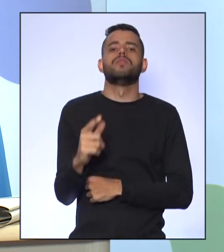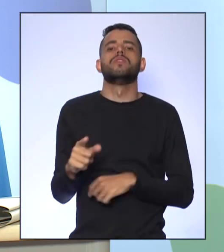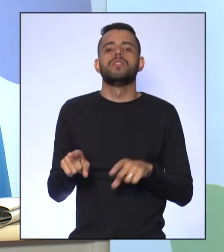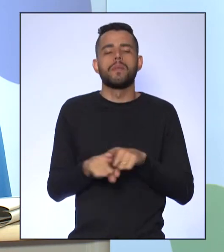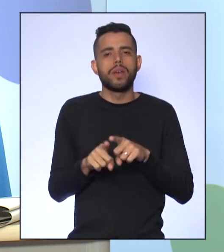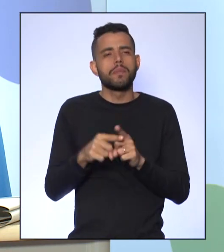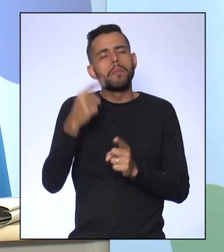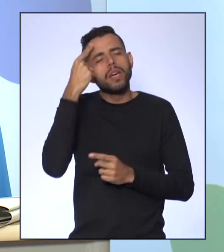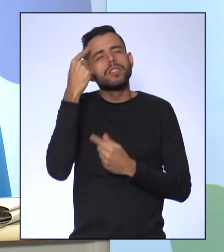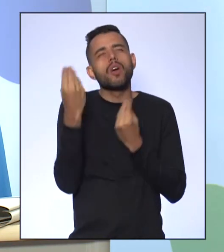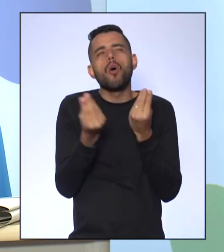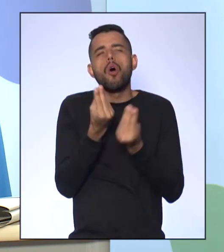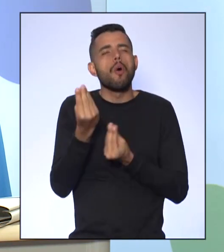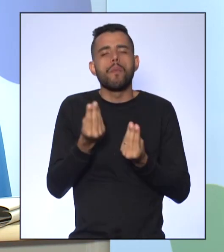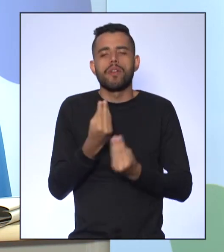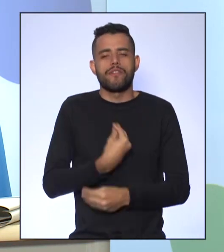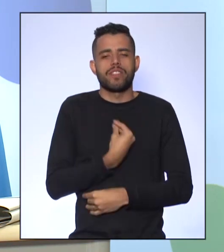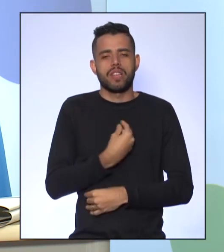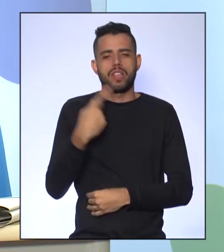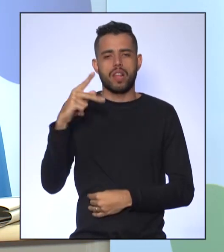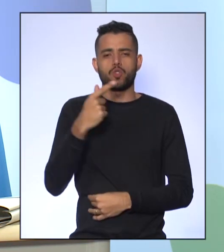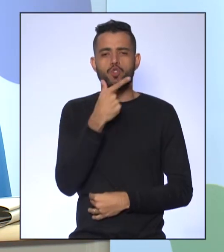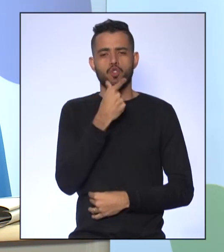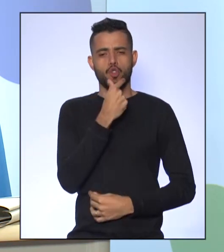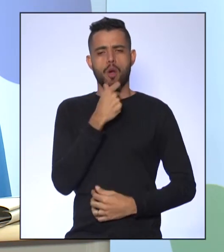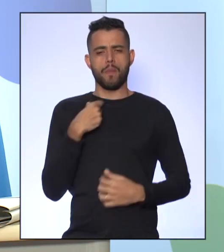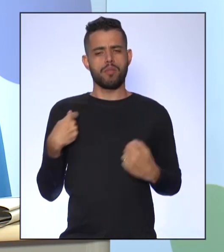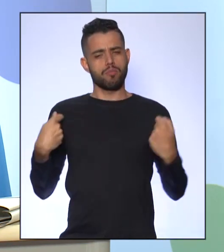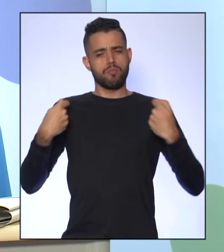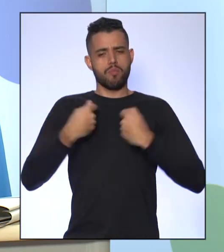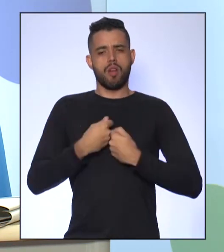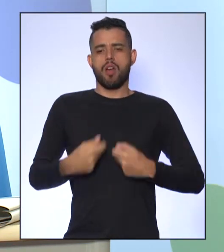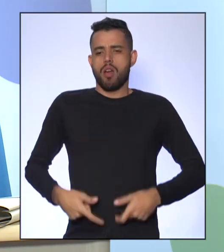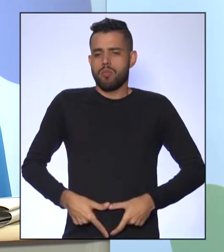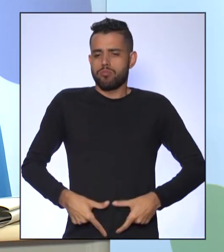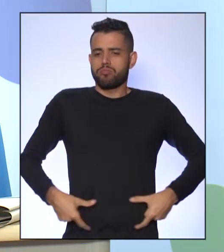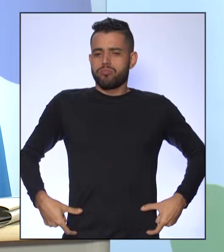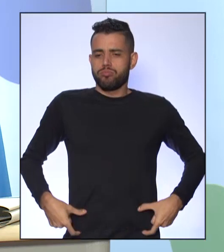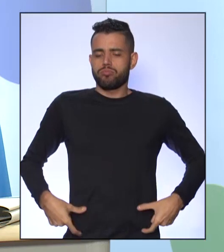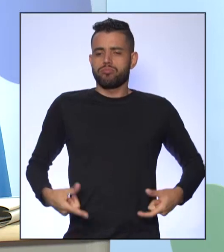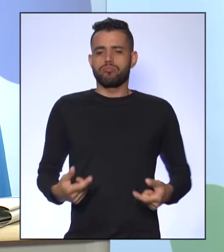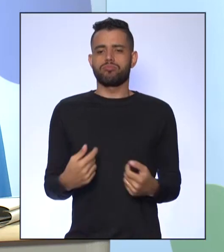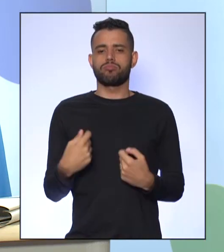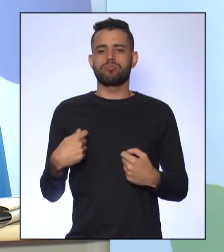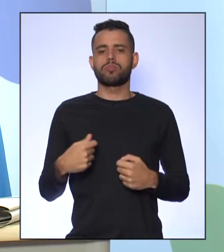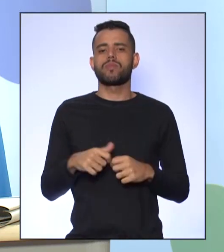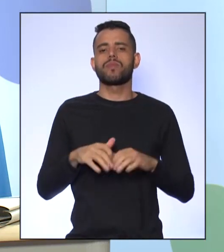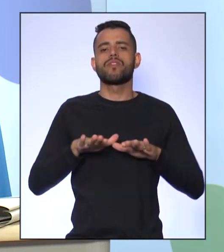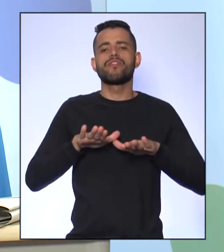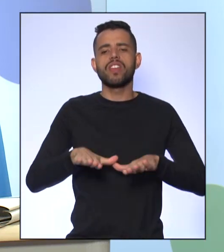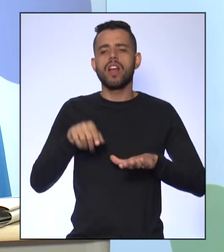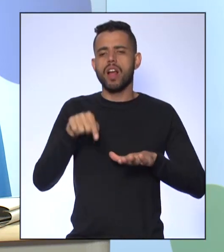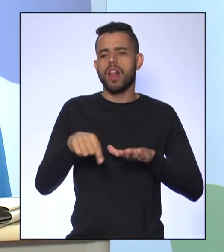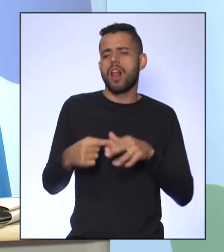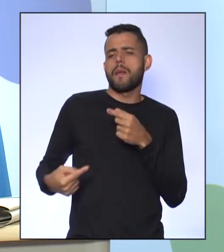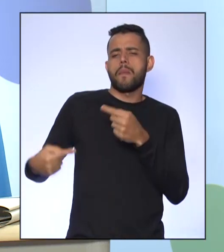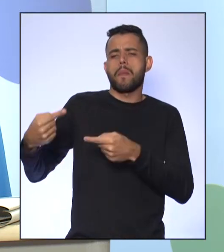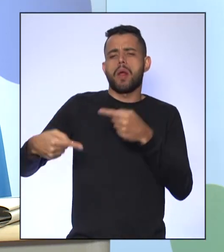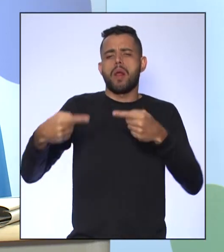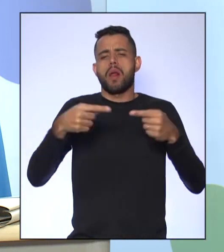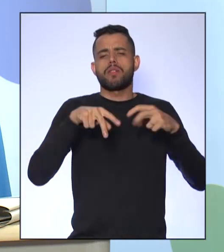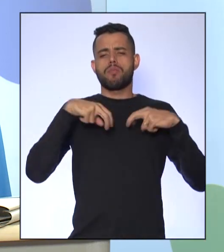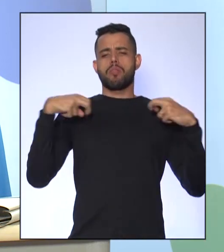da filosofia, né? Aqueles homens vestidos de toga, né? Que ficam na ágora fazendo